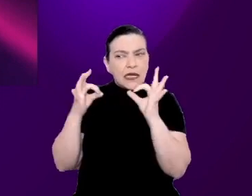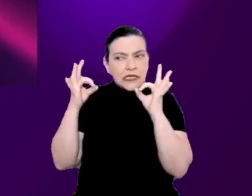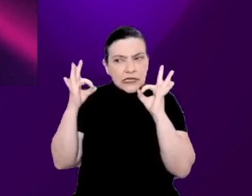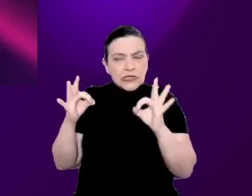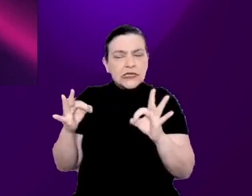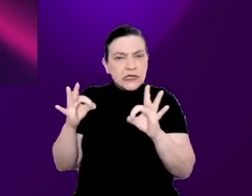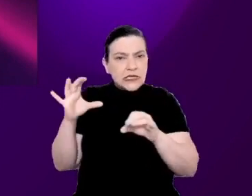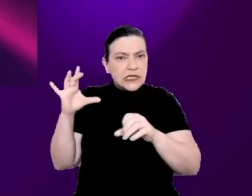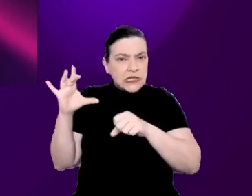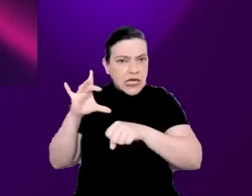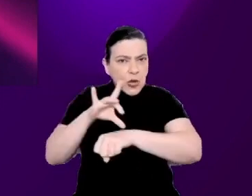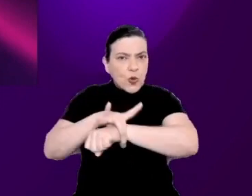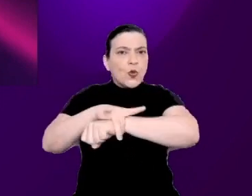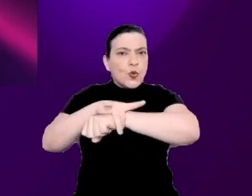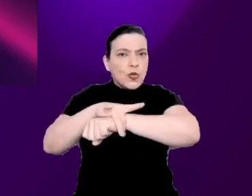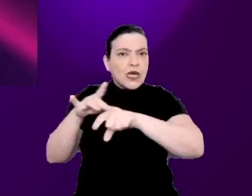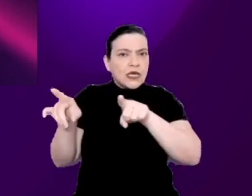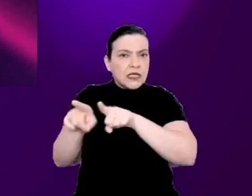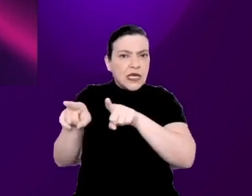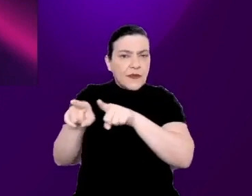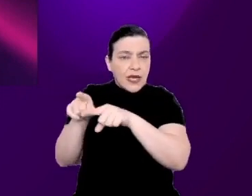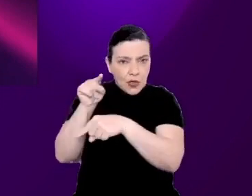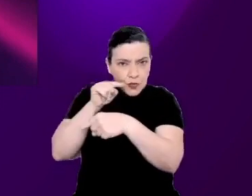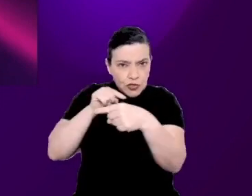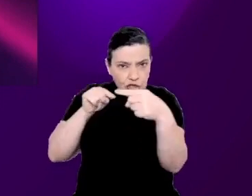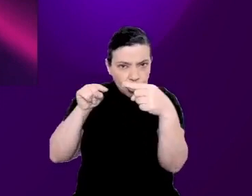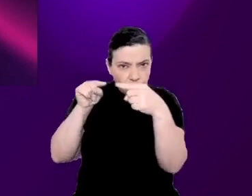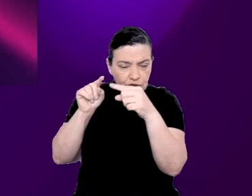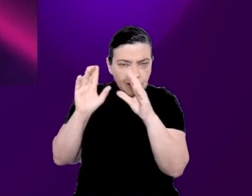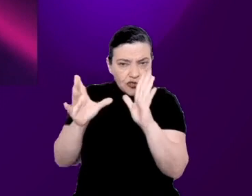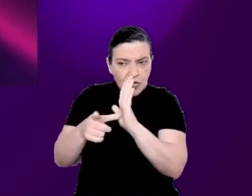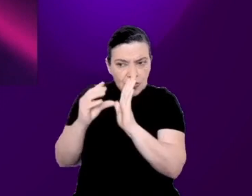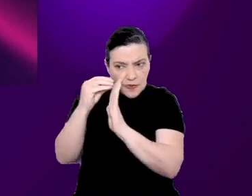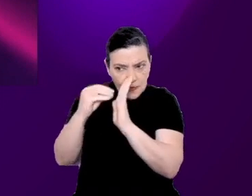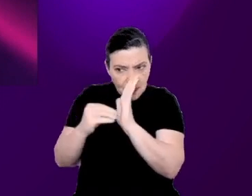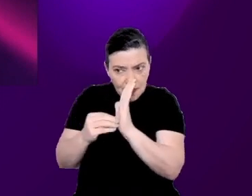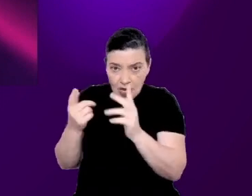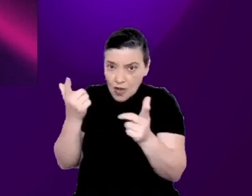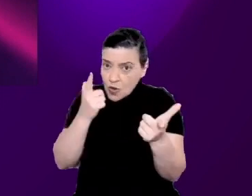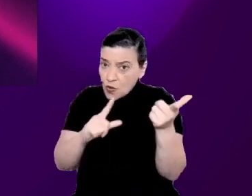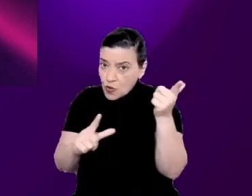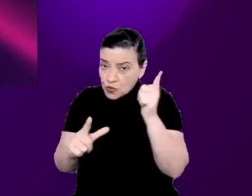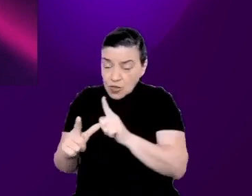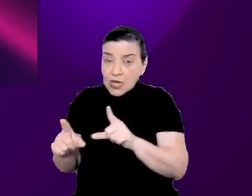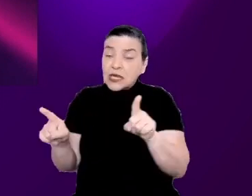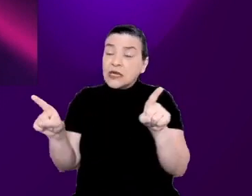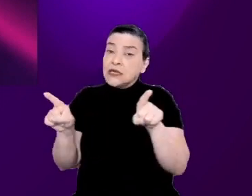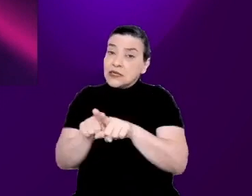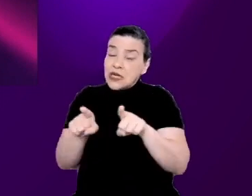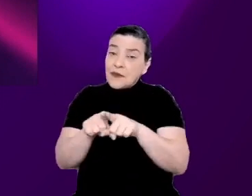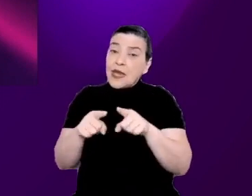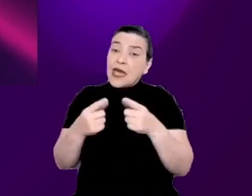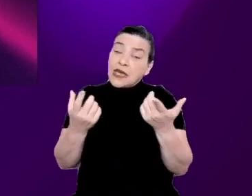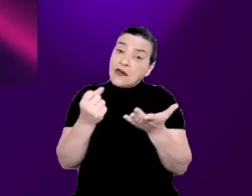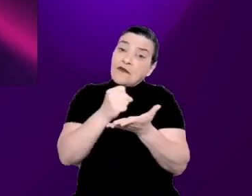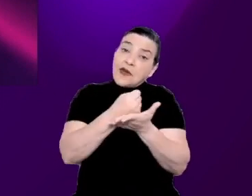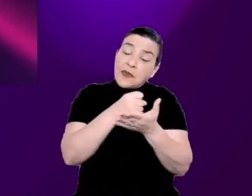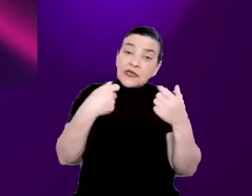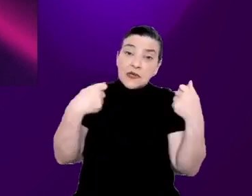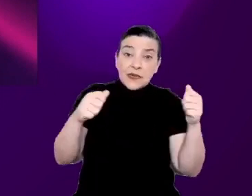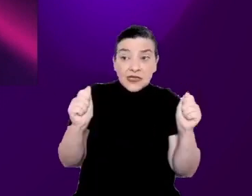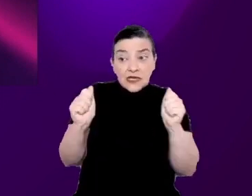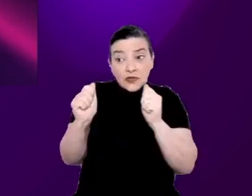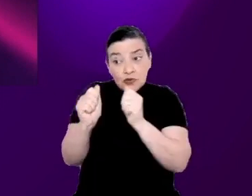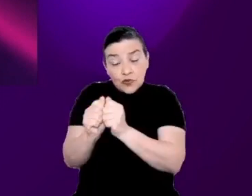os objetivos terapêuticos previamente definidos. Se ele precisa realizar essas intervenções e